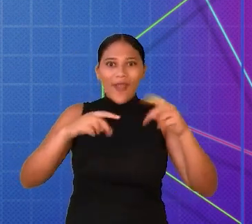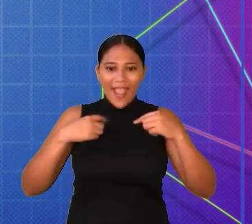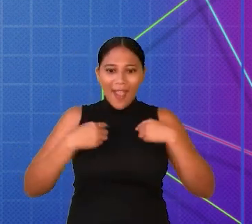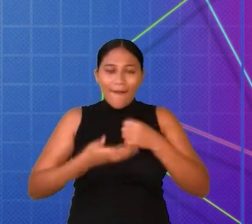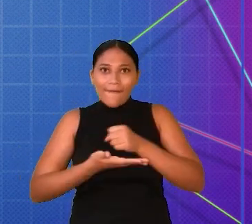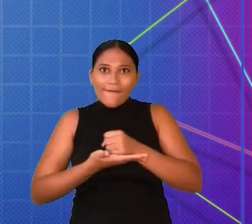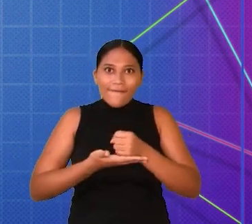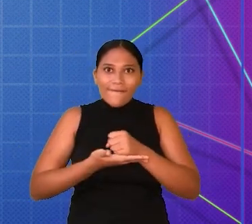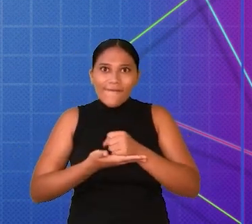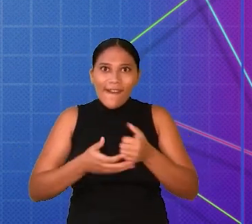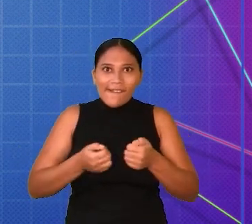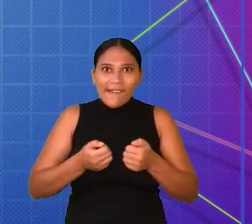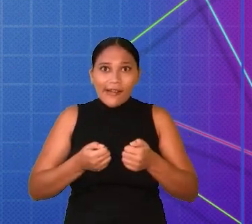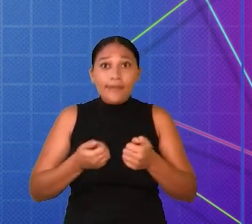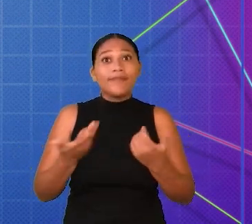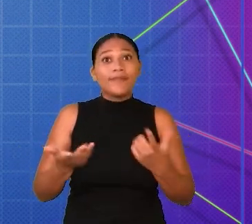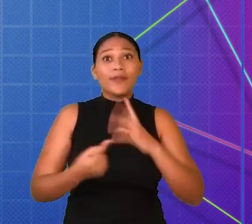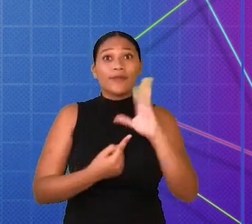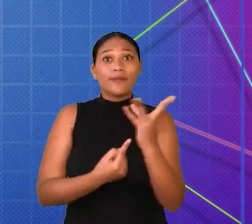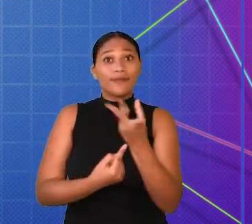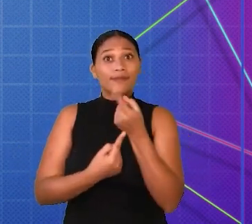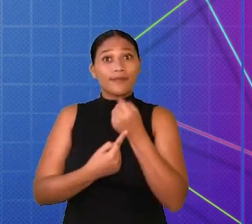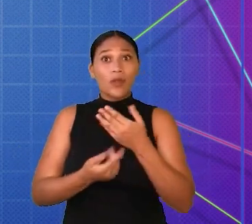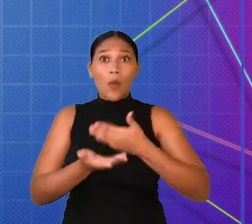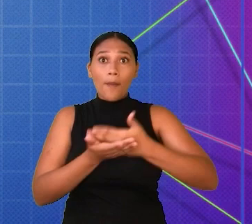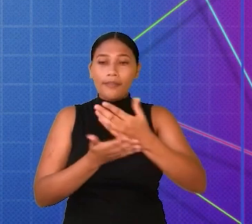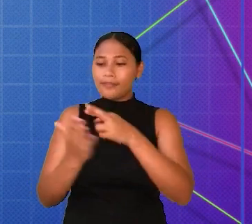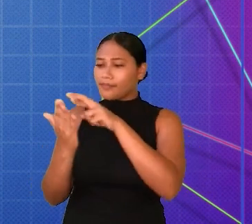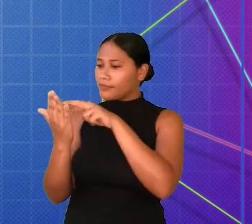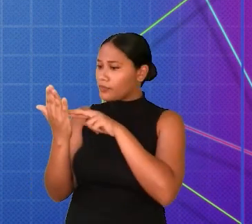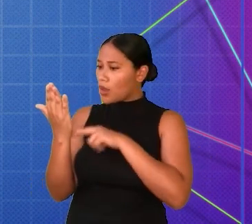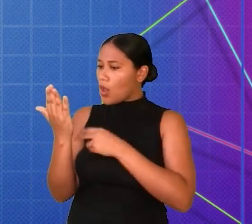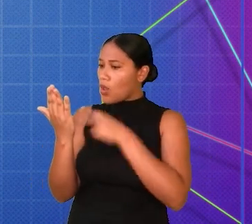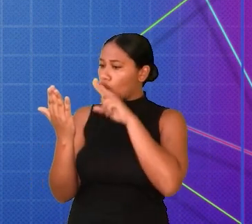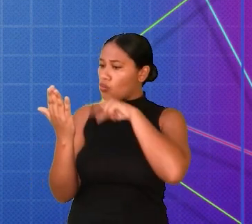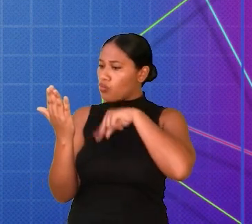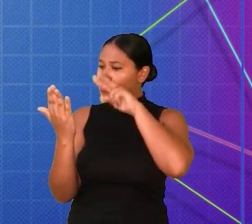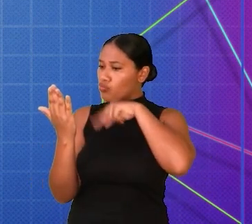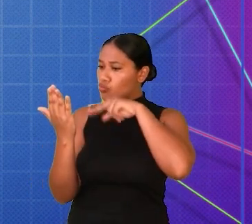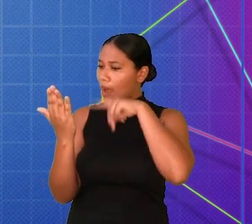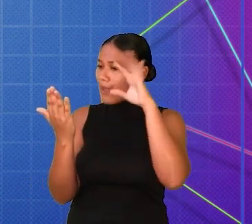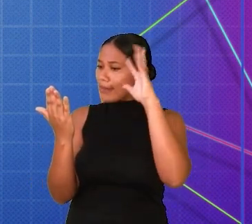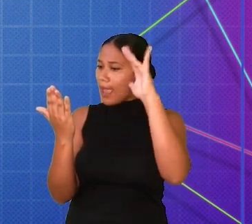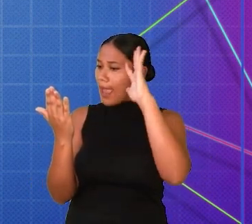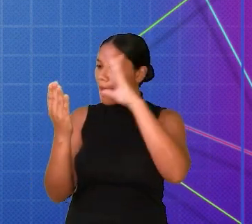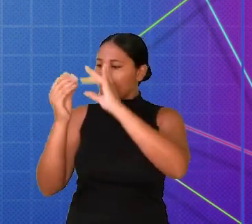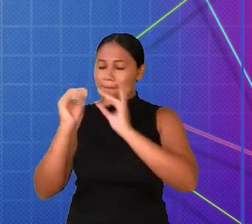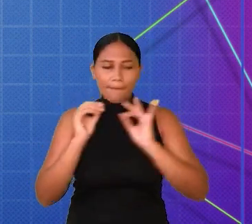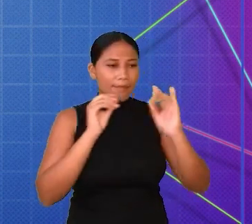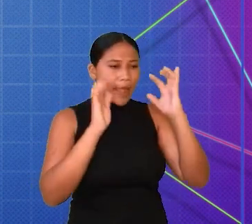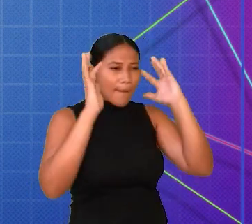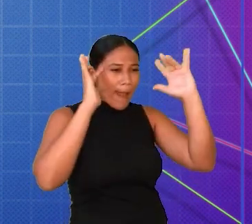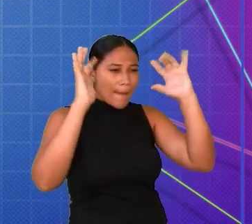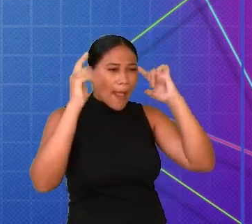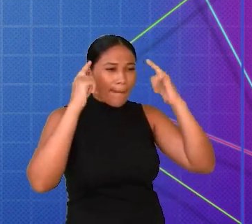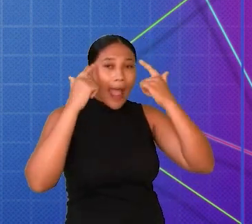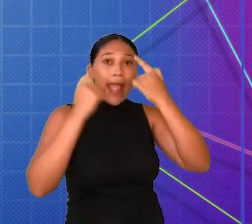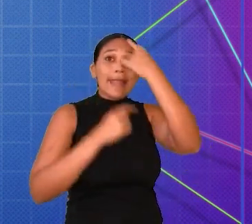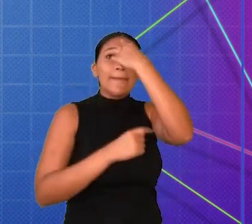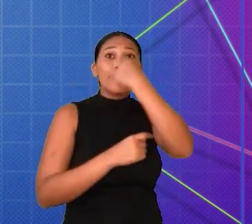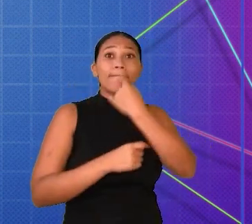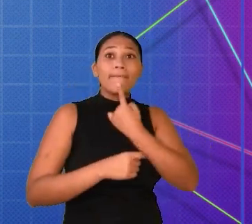esboços de como o usuário irá visualizar o nosso jogo. Os artistas começam a trabalhar em cima do roteiro feito para extrair das